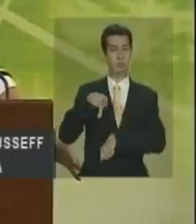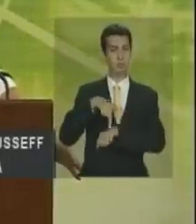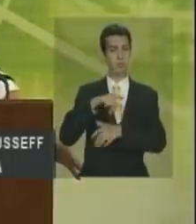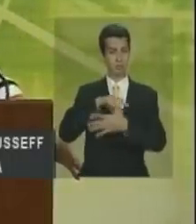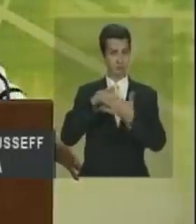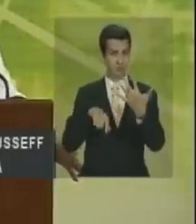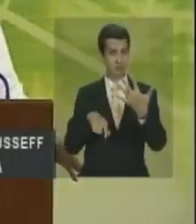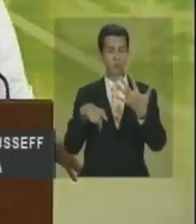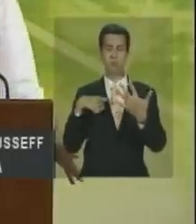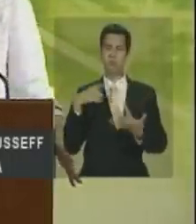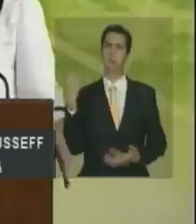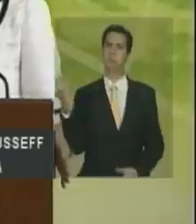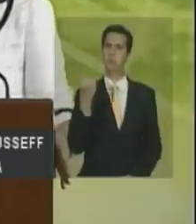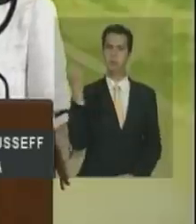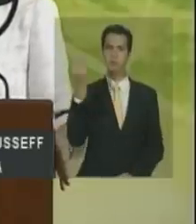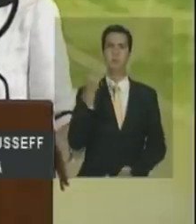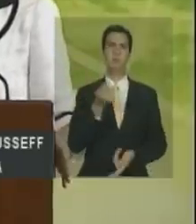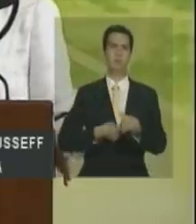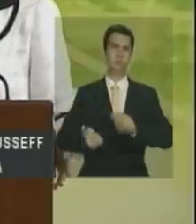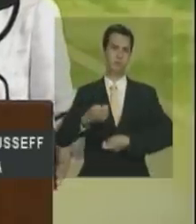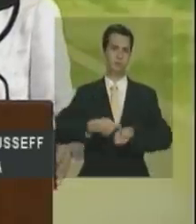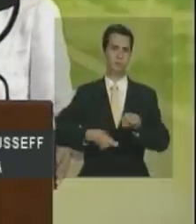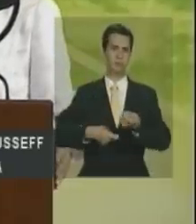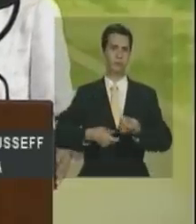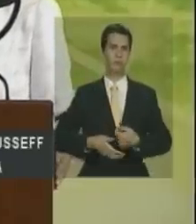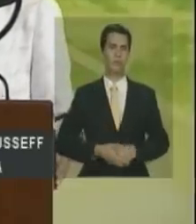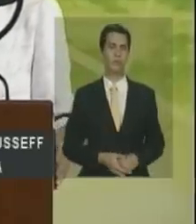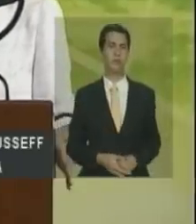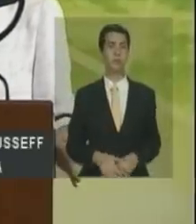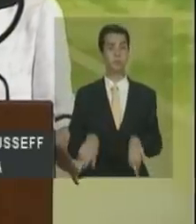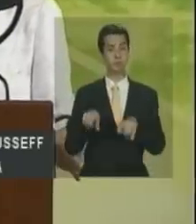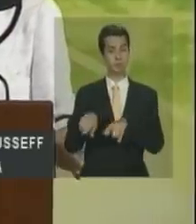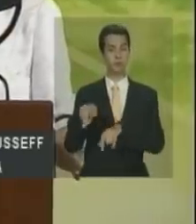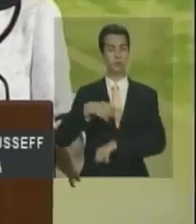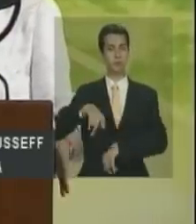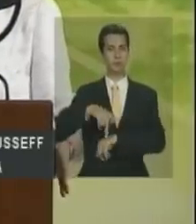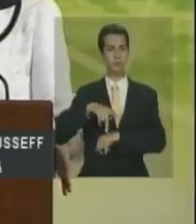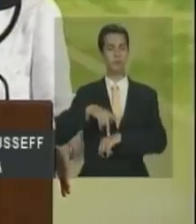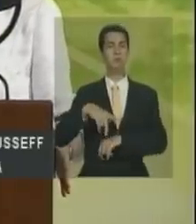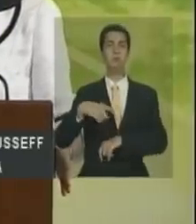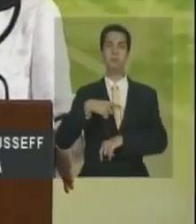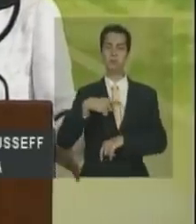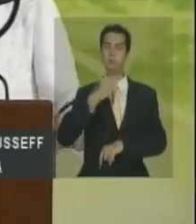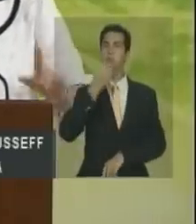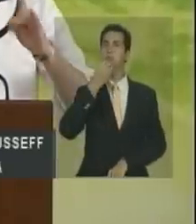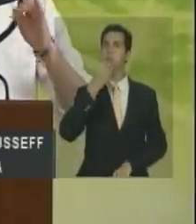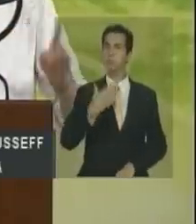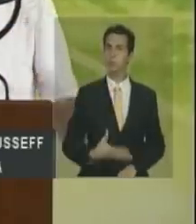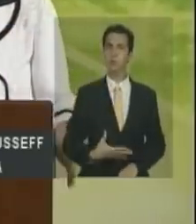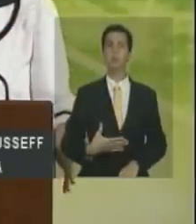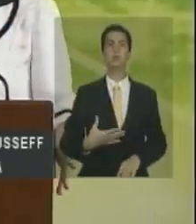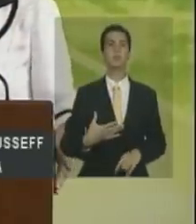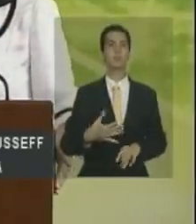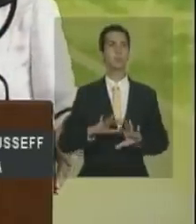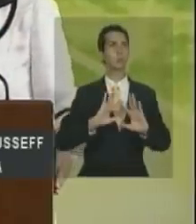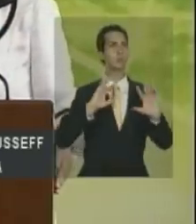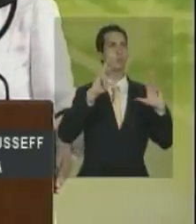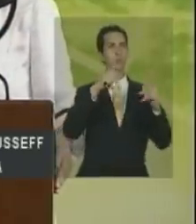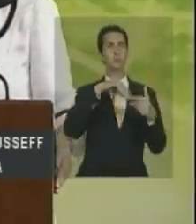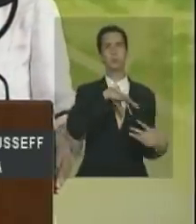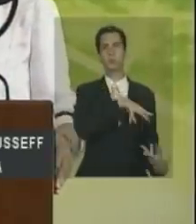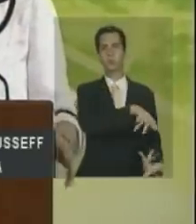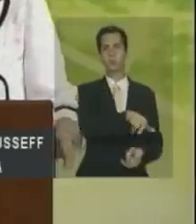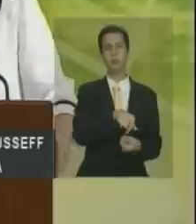mercados, e esses grandes mercados sejam altamente atraentes para todos os países do